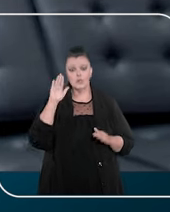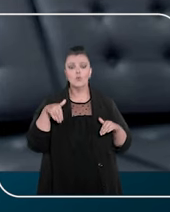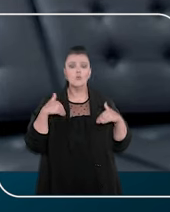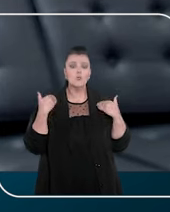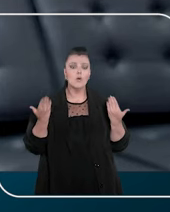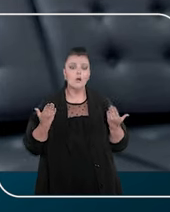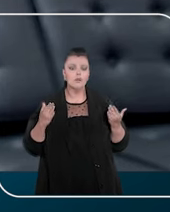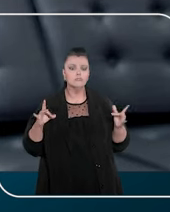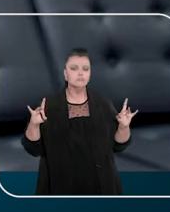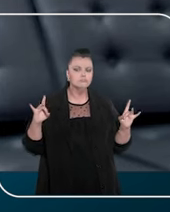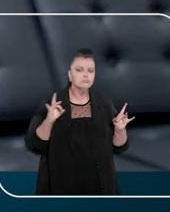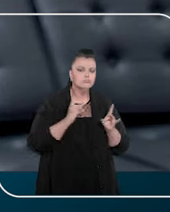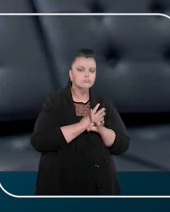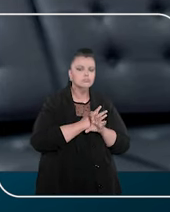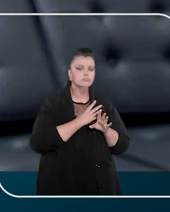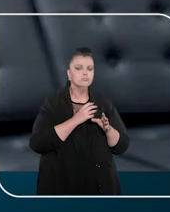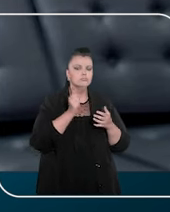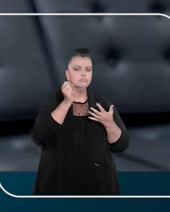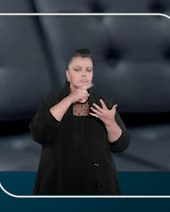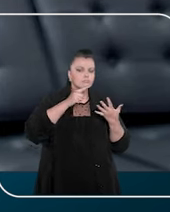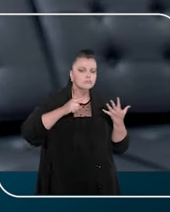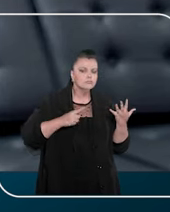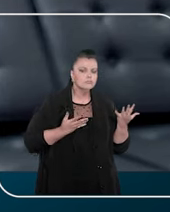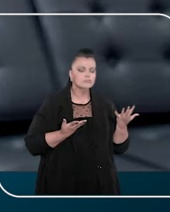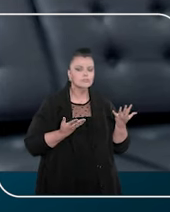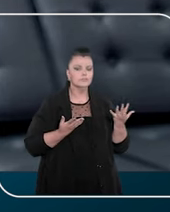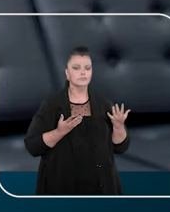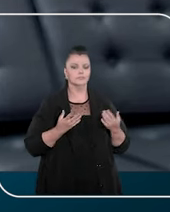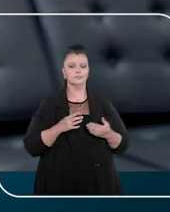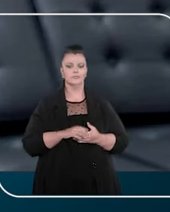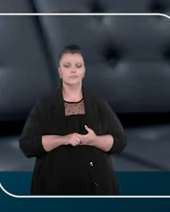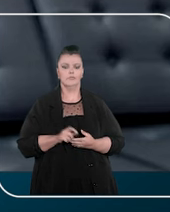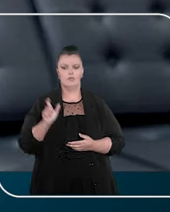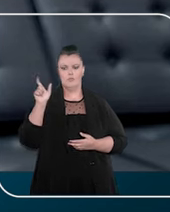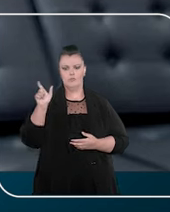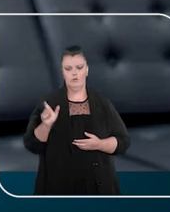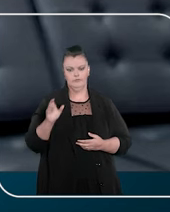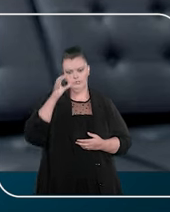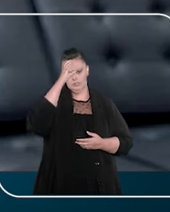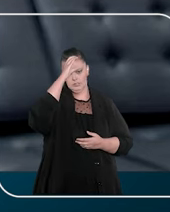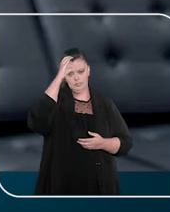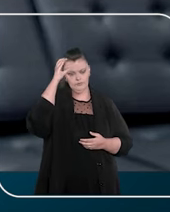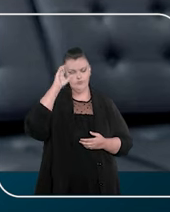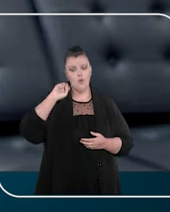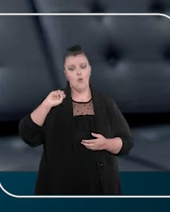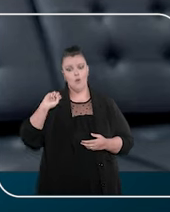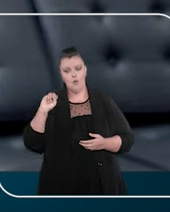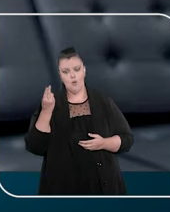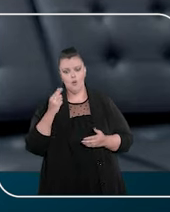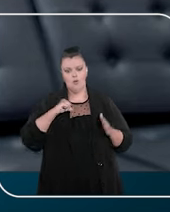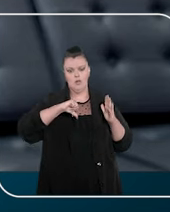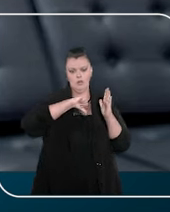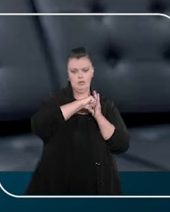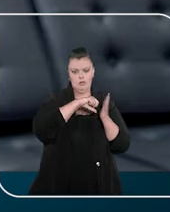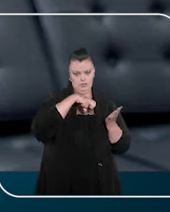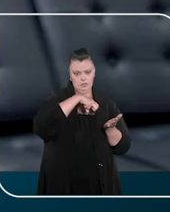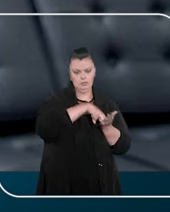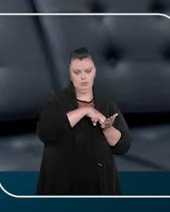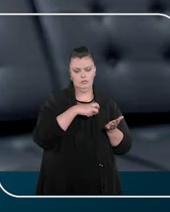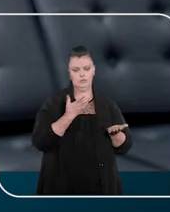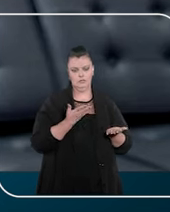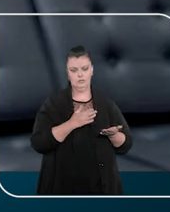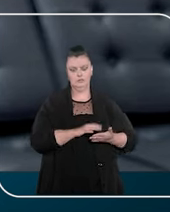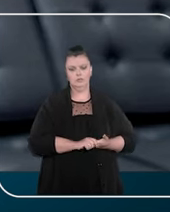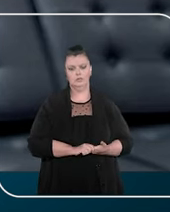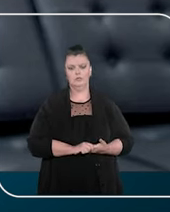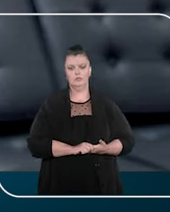em determinadas demandas, sejam cíveis ou criminais. Por quê? Porque se saberá de antemão que